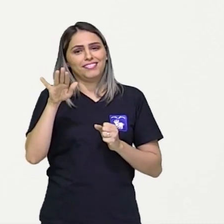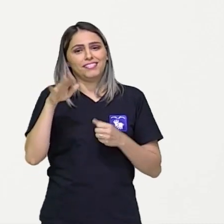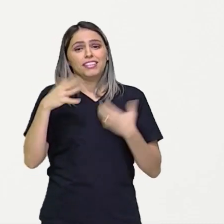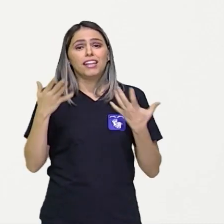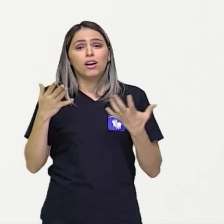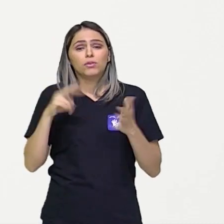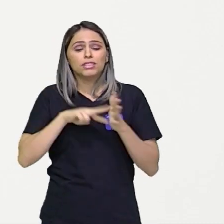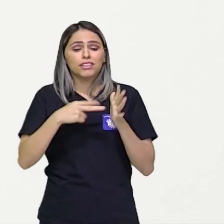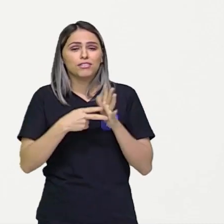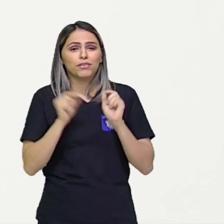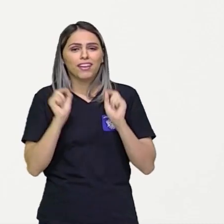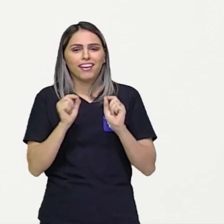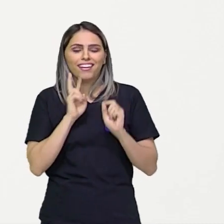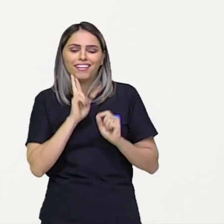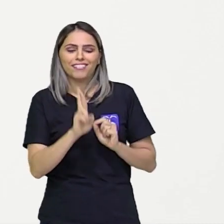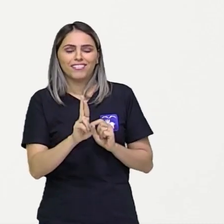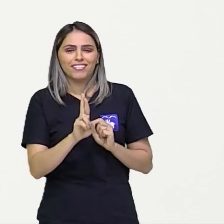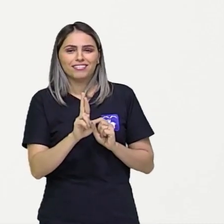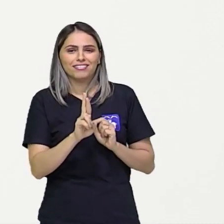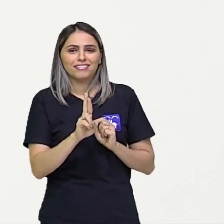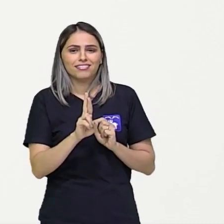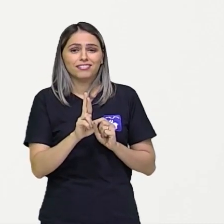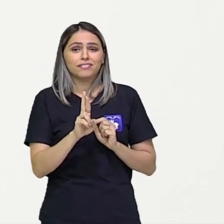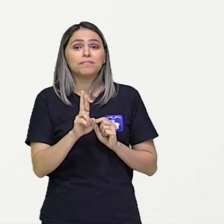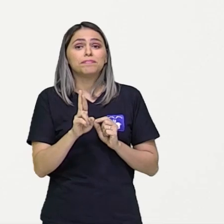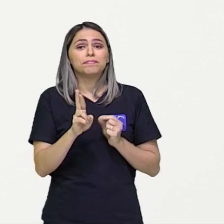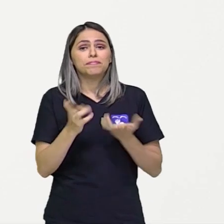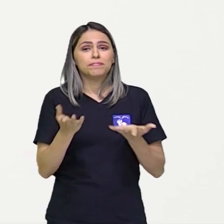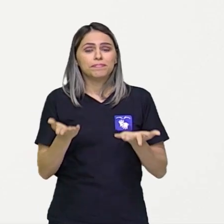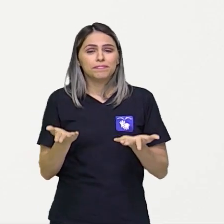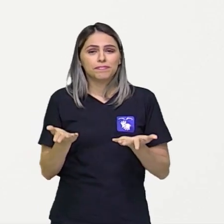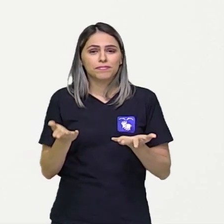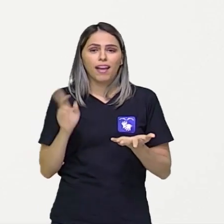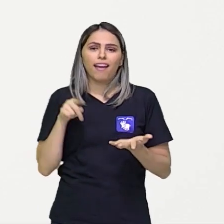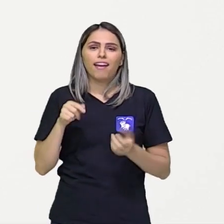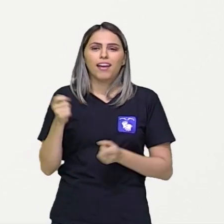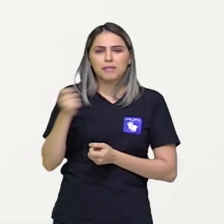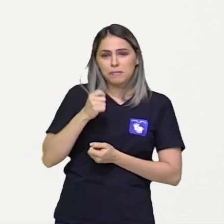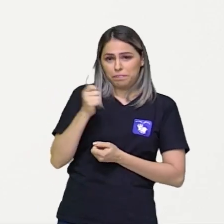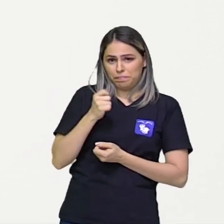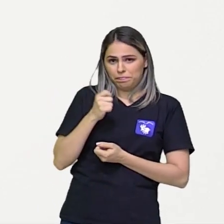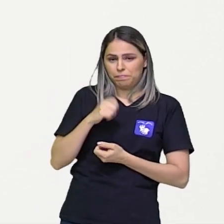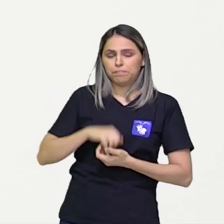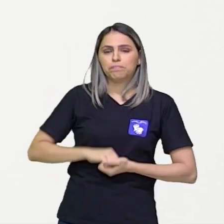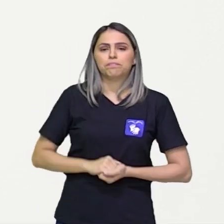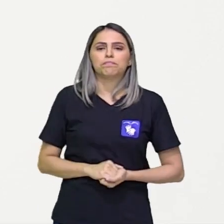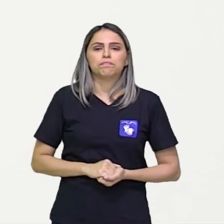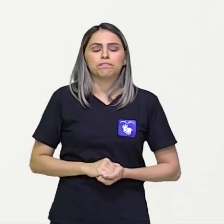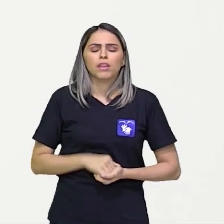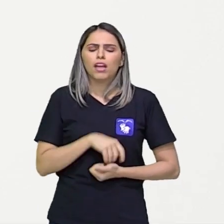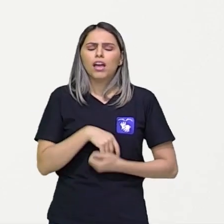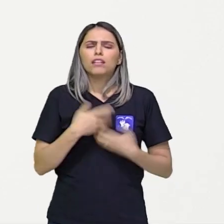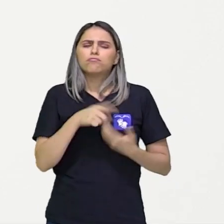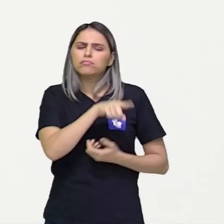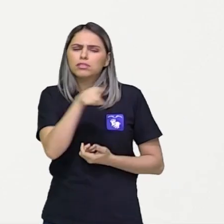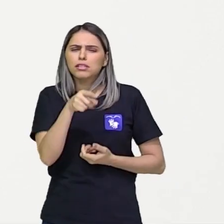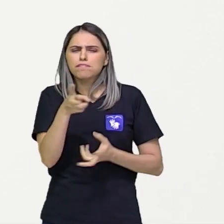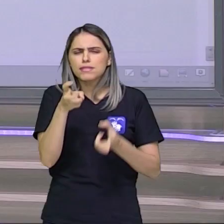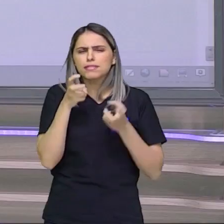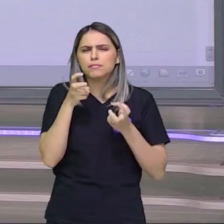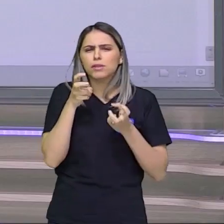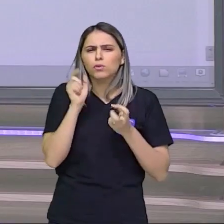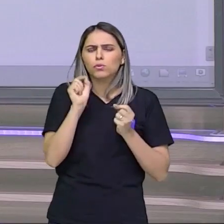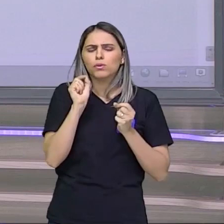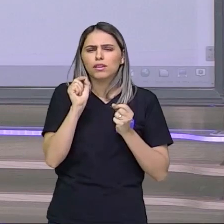é a resposta desse desafio, desse adivinha. É uma pipa. Então, vocês perceberam que o adivinha ele